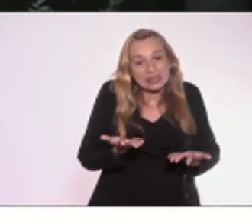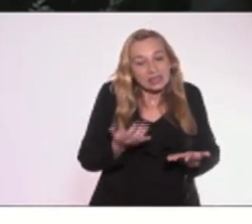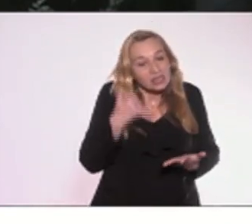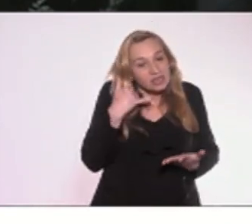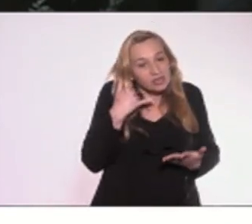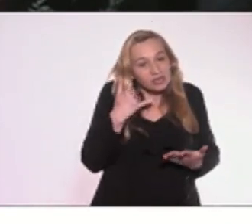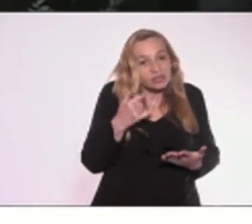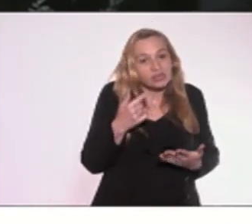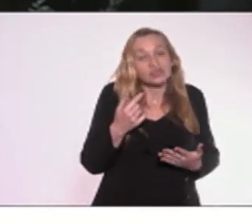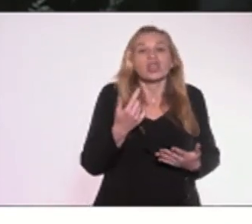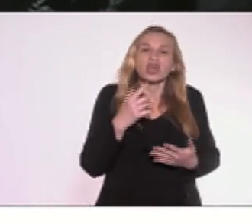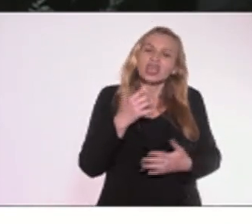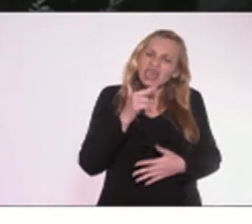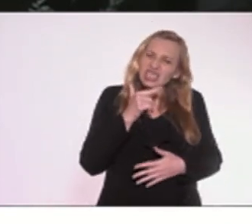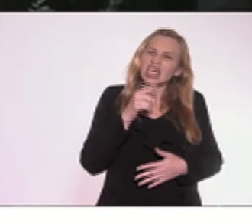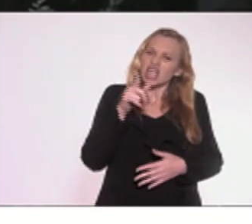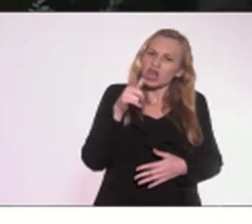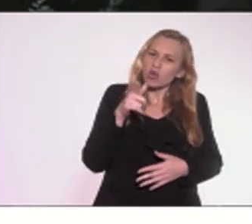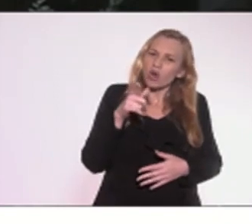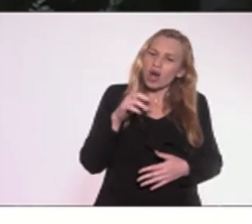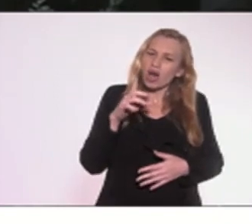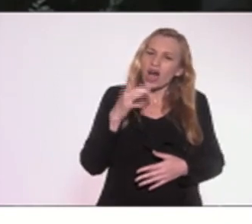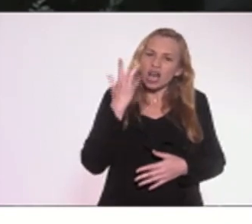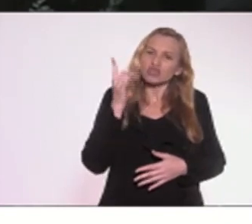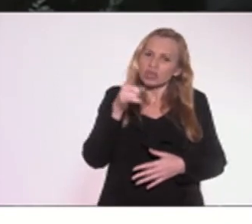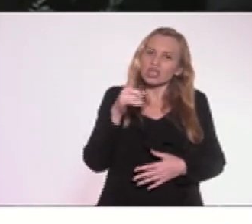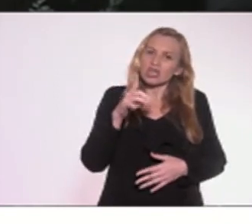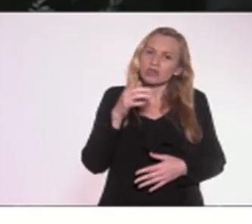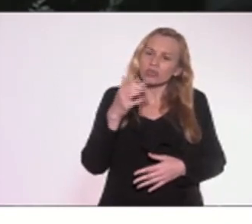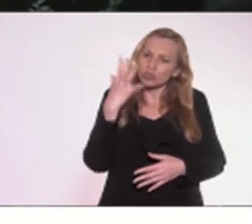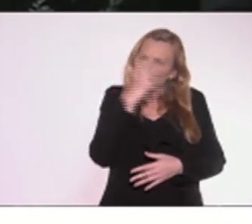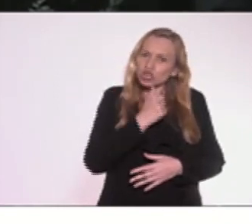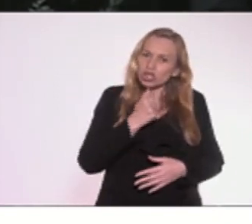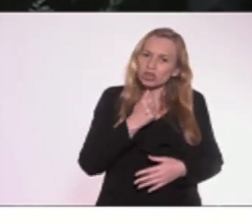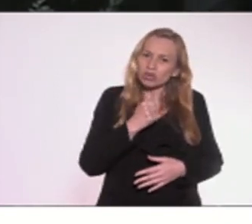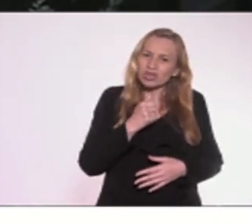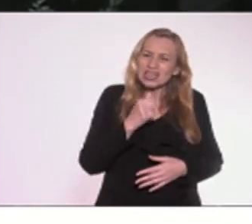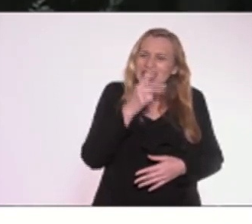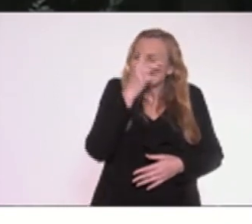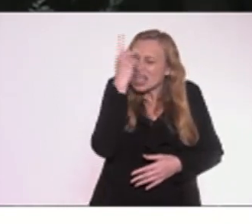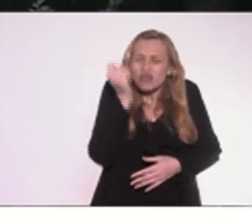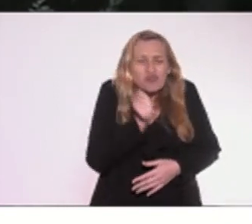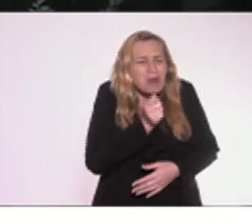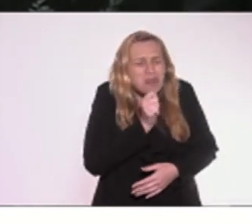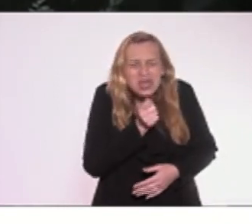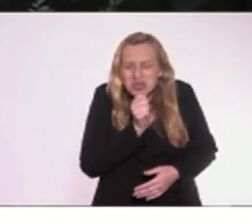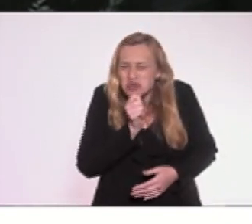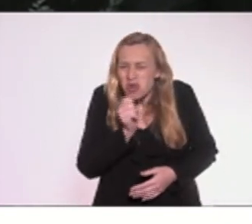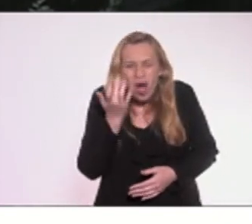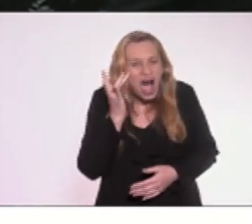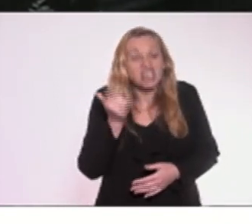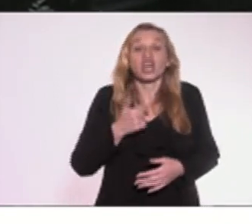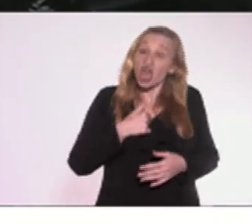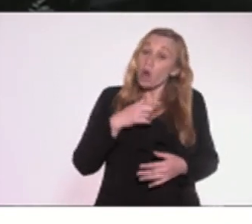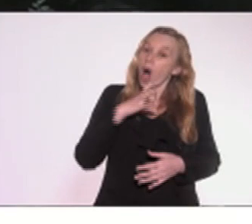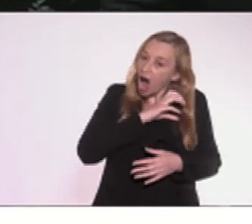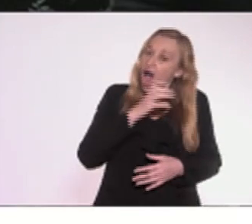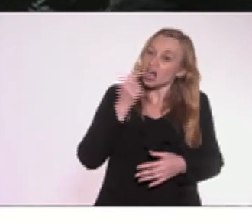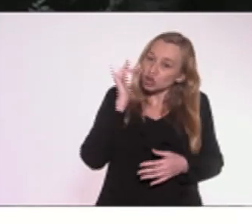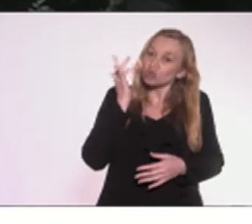mas engraçado, eu te acho bonito, ninguém acha, mas eu te acho, sabia? Ninguém acha você bonito, eu acho, você